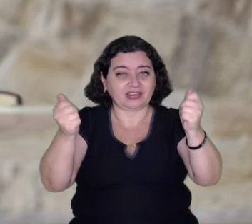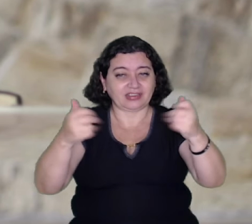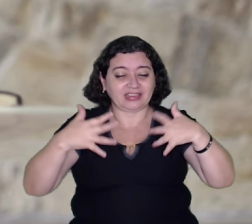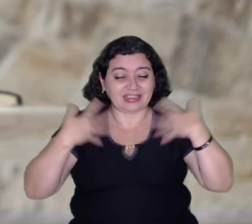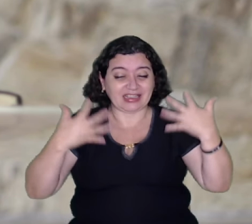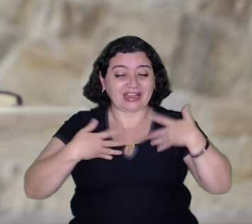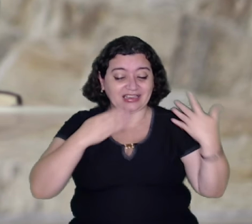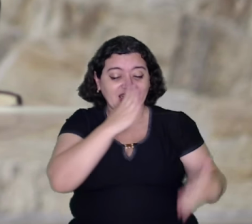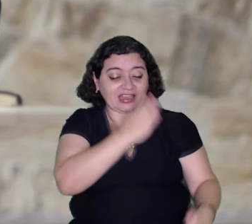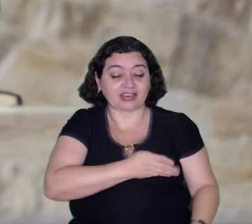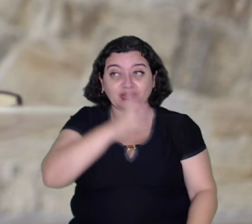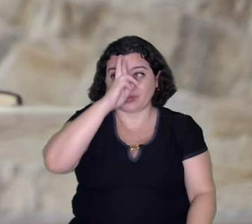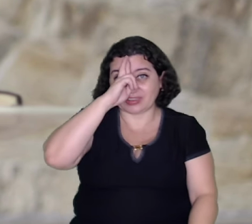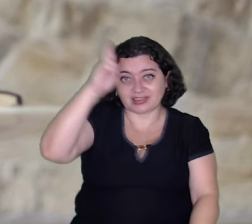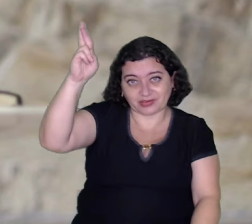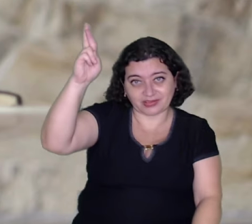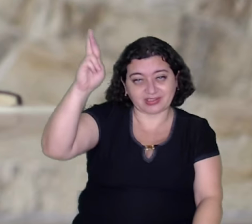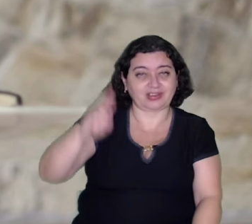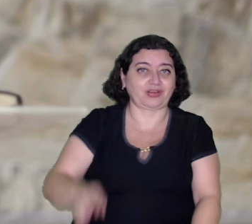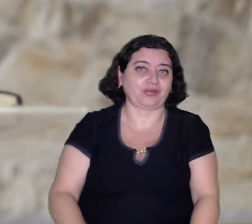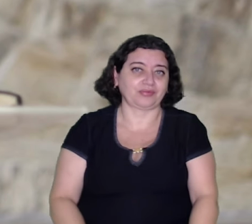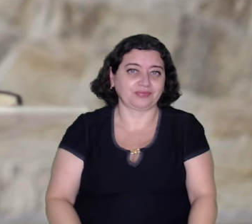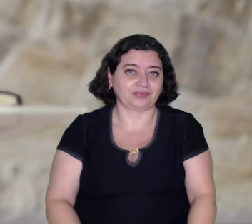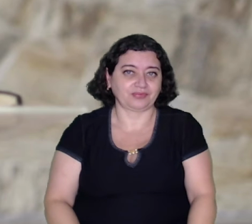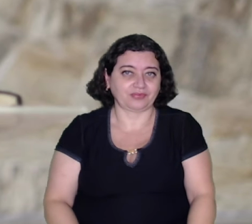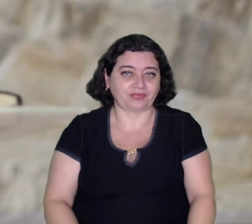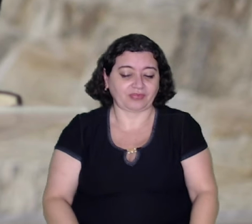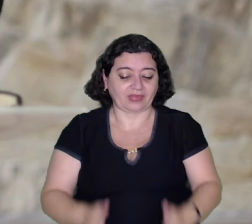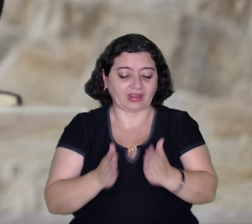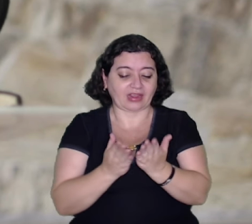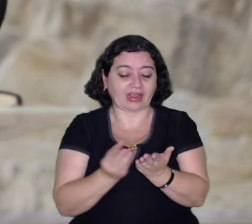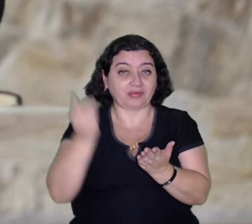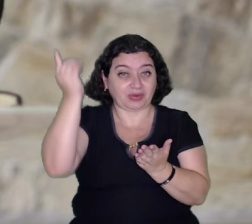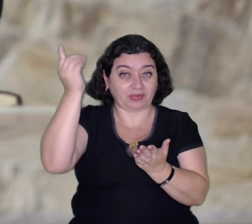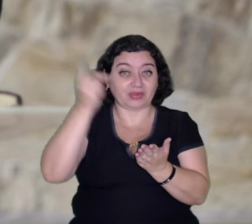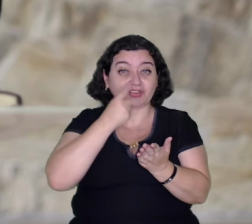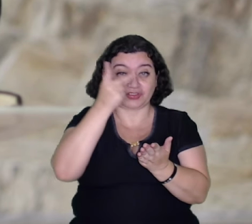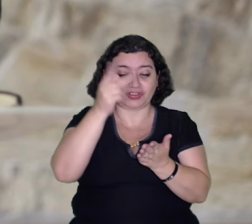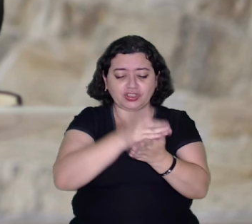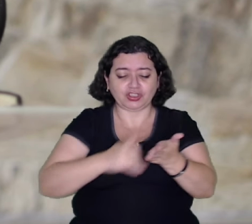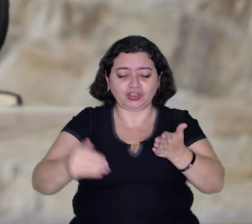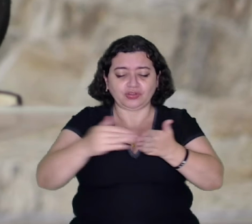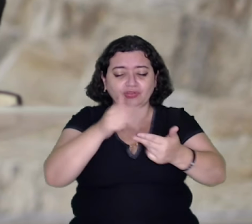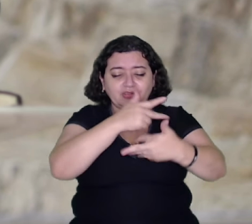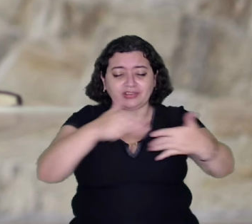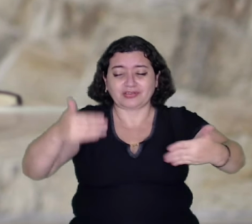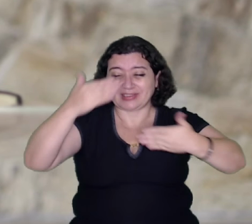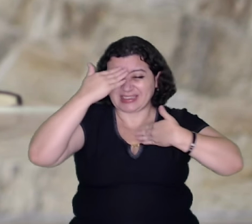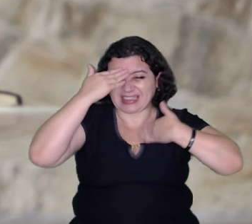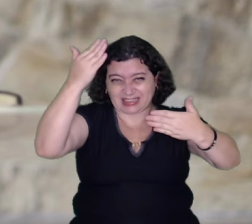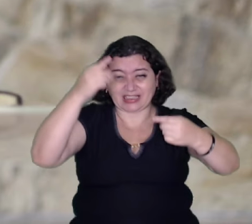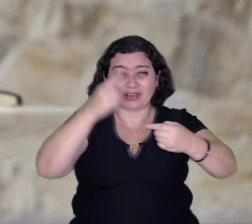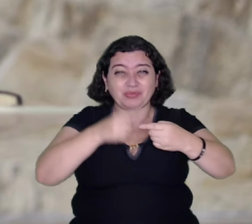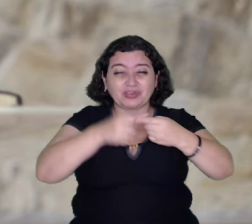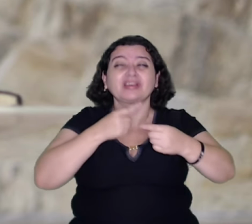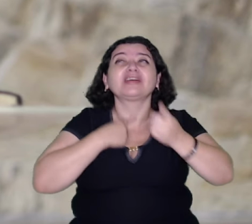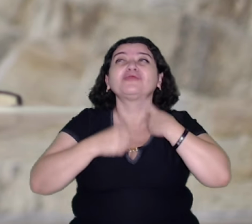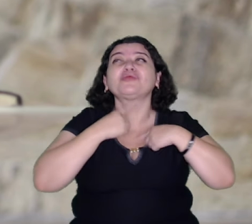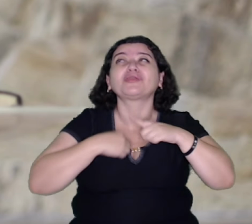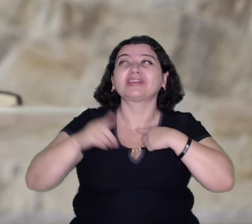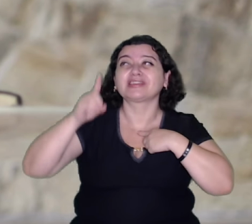coração do Senhor. A Bíblia diz, em tudo dai graça. Porque essa é a vontade de